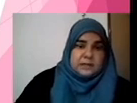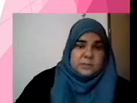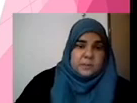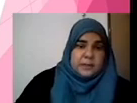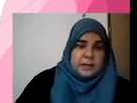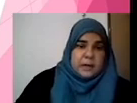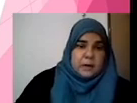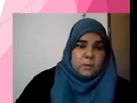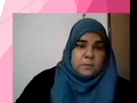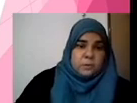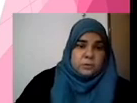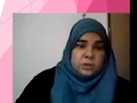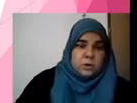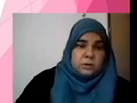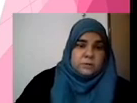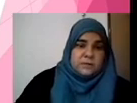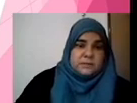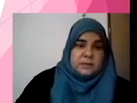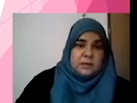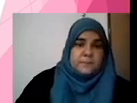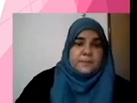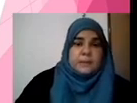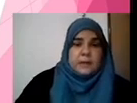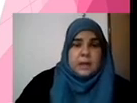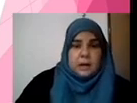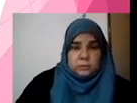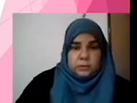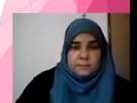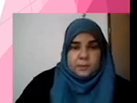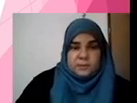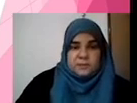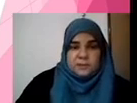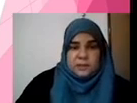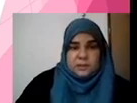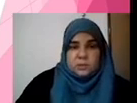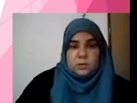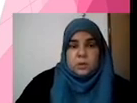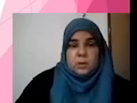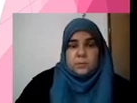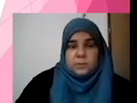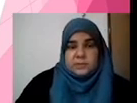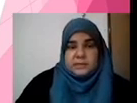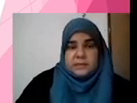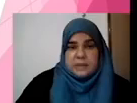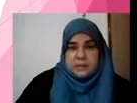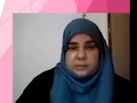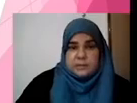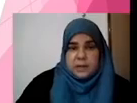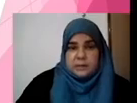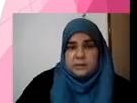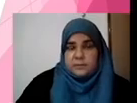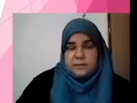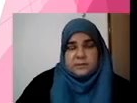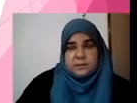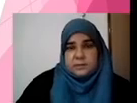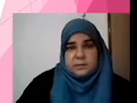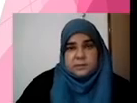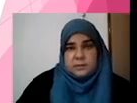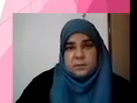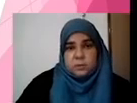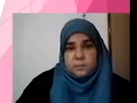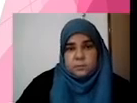cá, traço pra cá, o ponto de encontro vai ser a altura. Posso fazer isso para os 3 lados, tá? Ela não vai